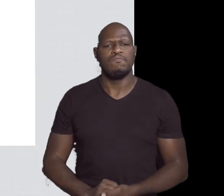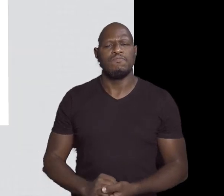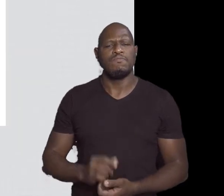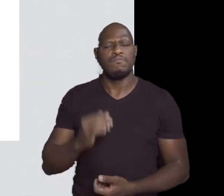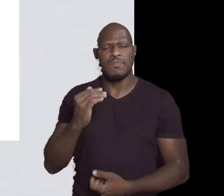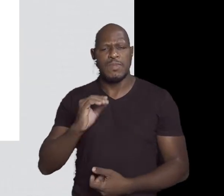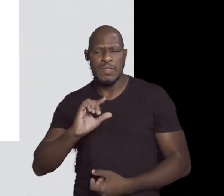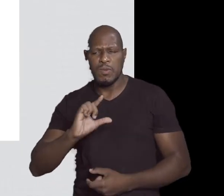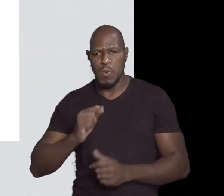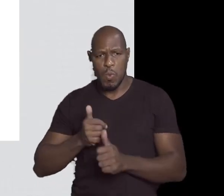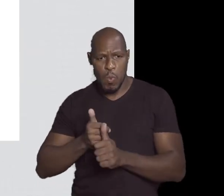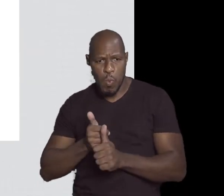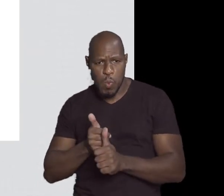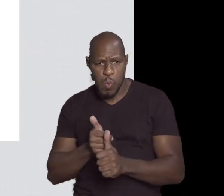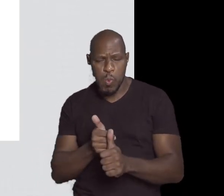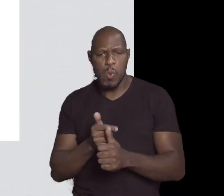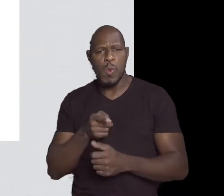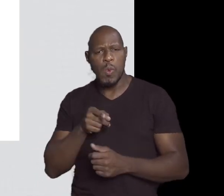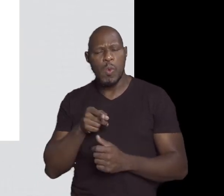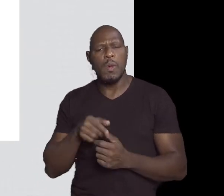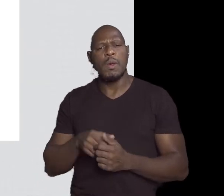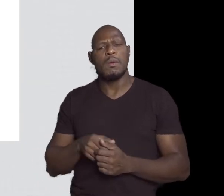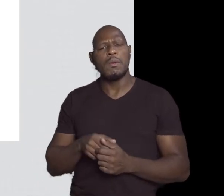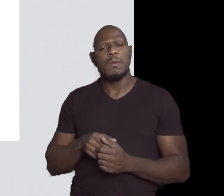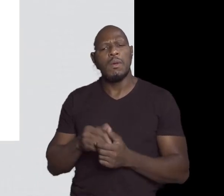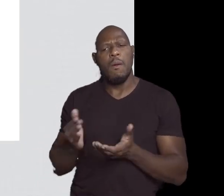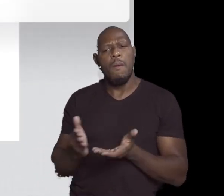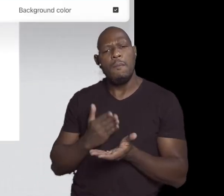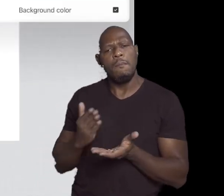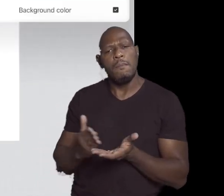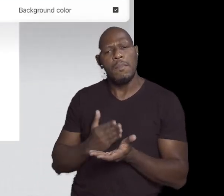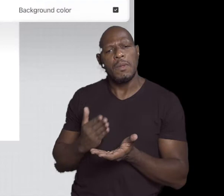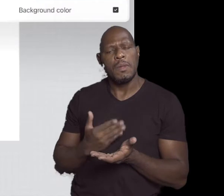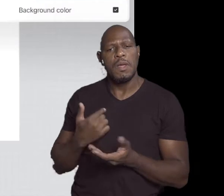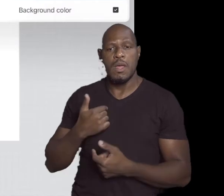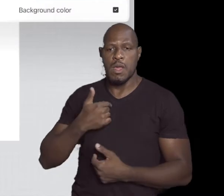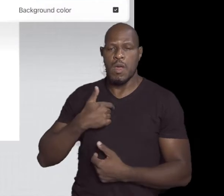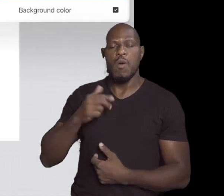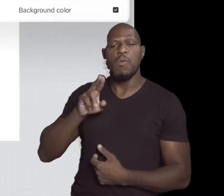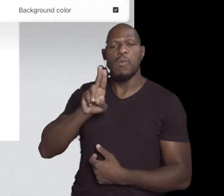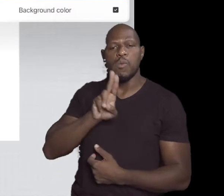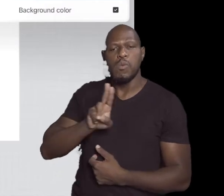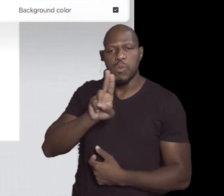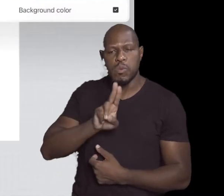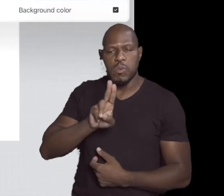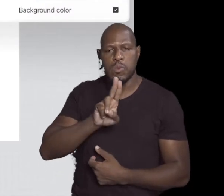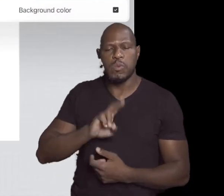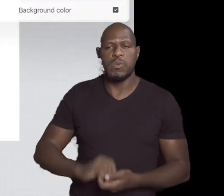guia, que é uma parte da página que eu uso para